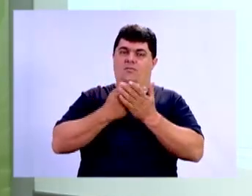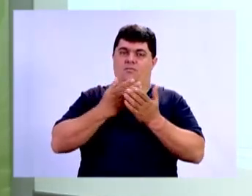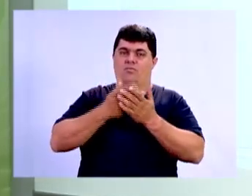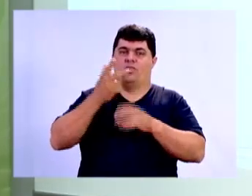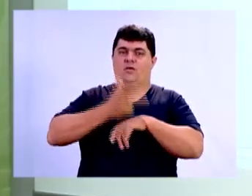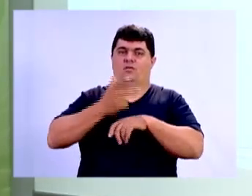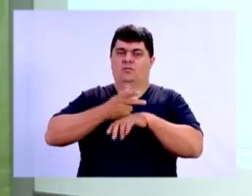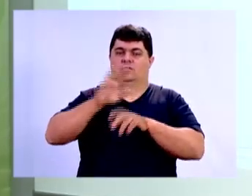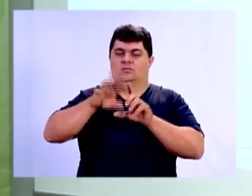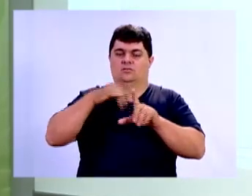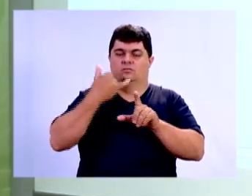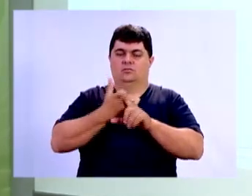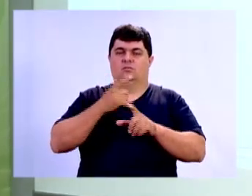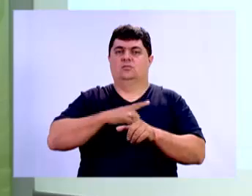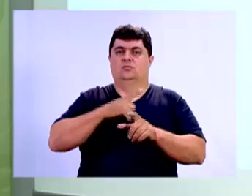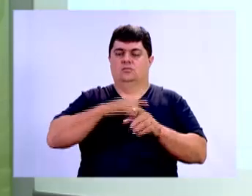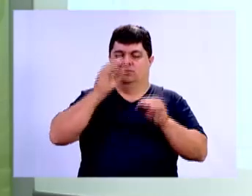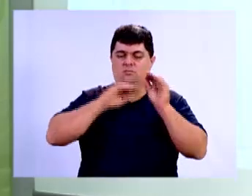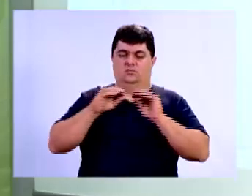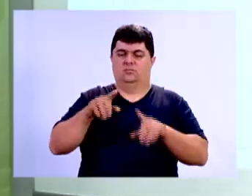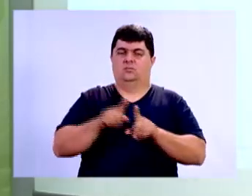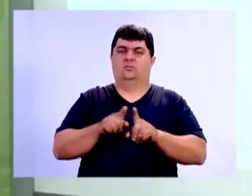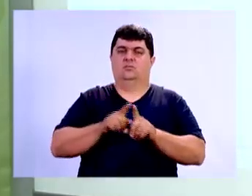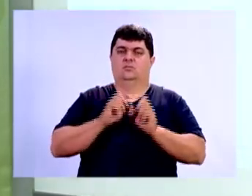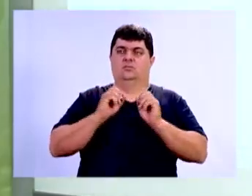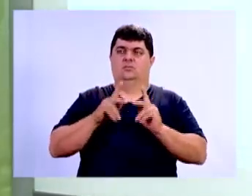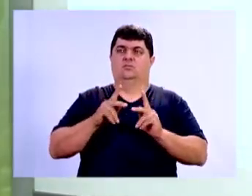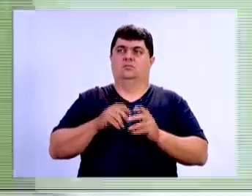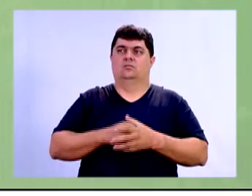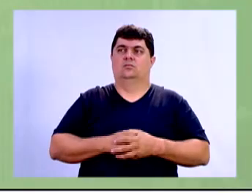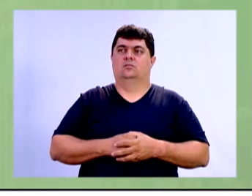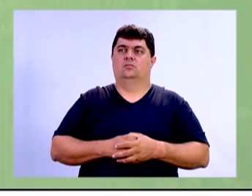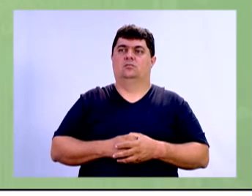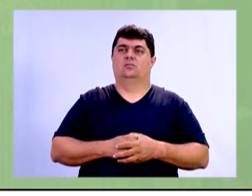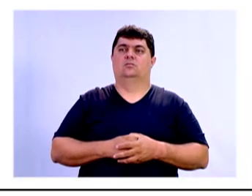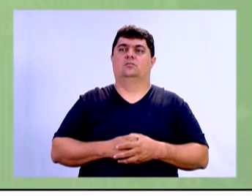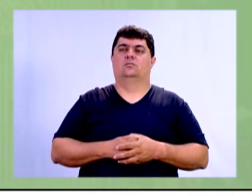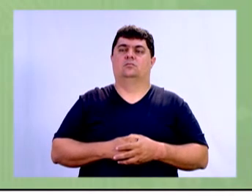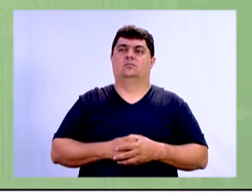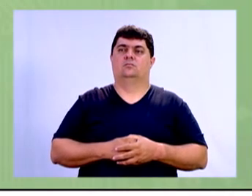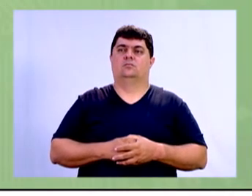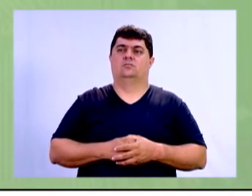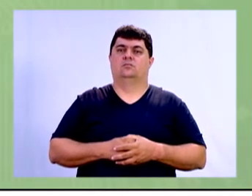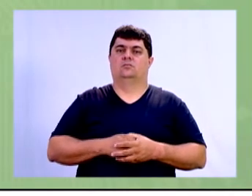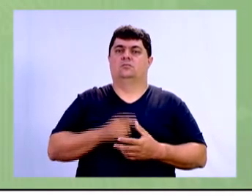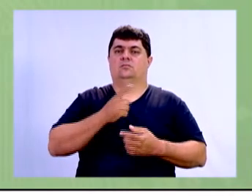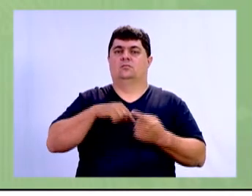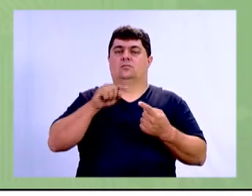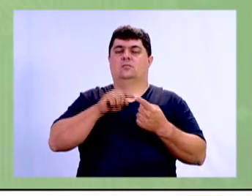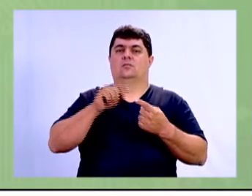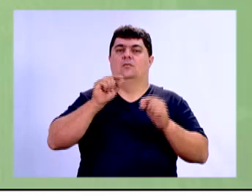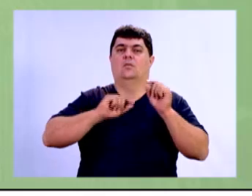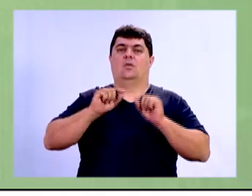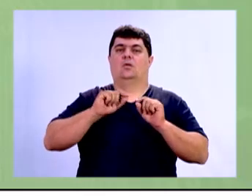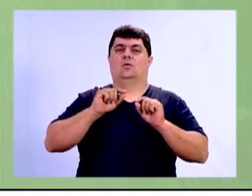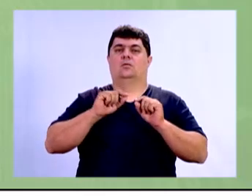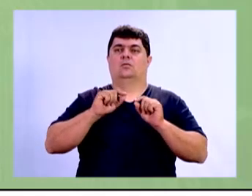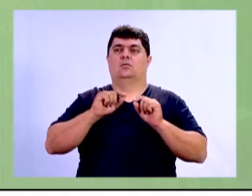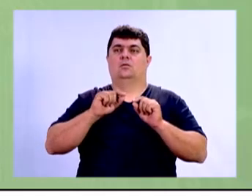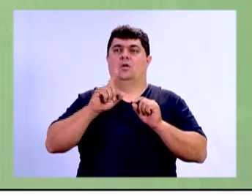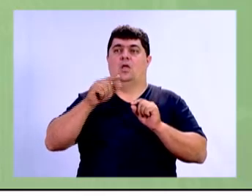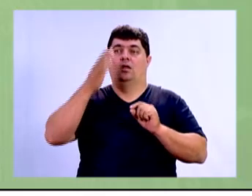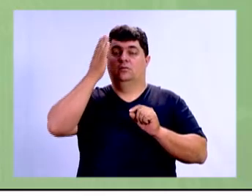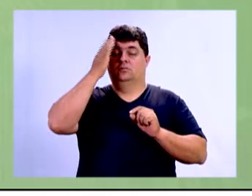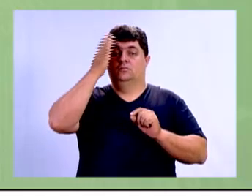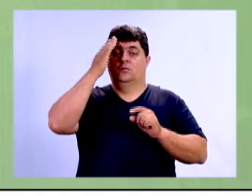vídeos complementares que a gente tem trabalhado. Ok, gente? Vamos lá. O objetivo da nossa aula hoje é